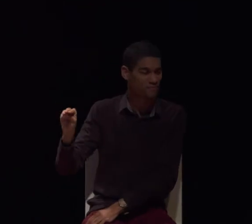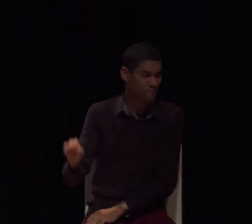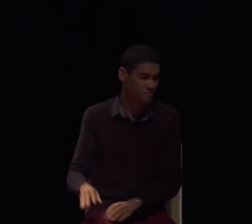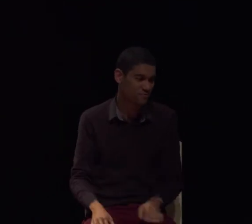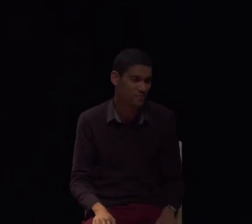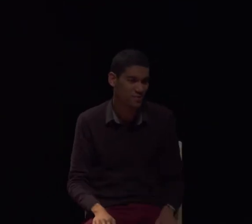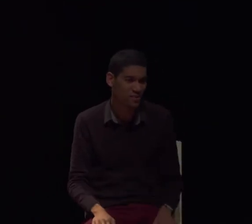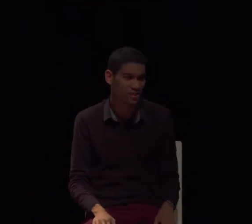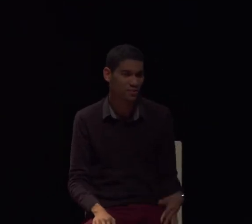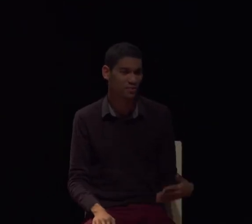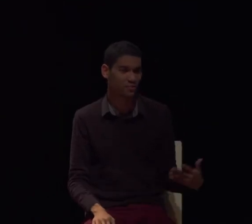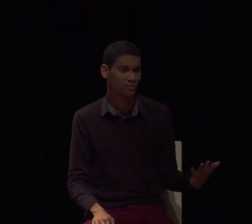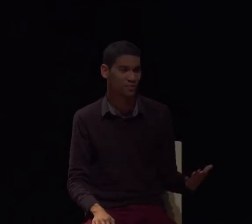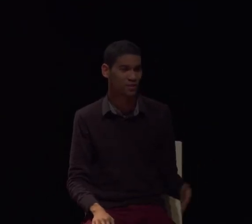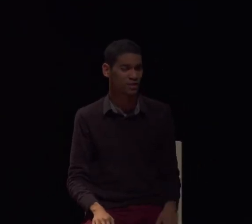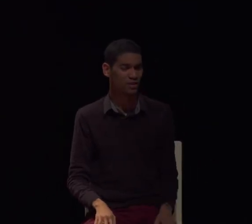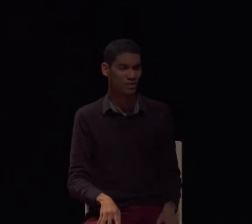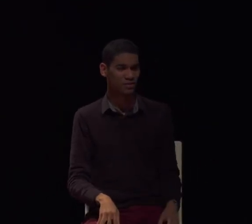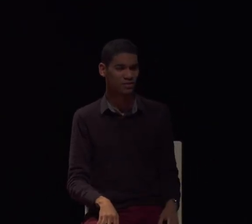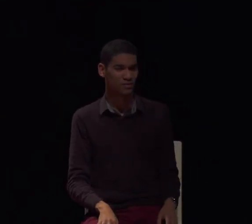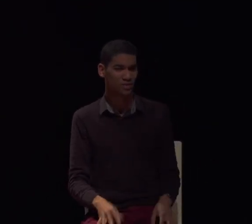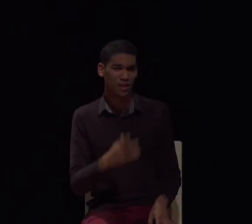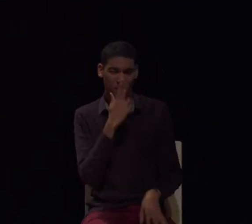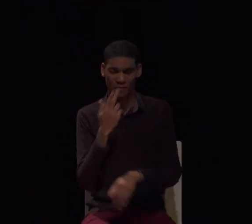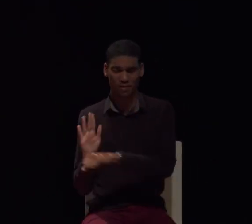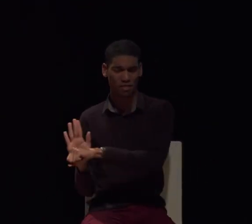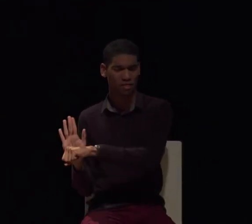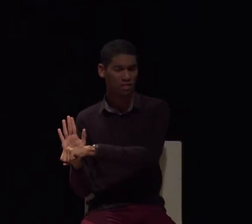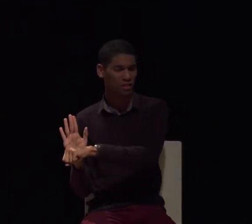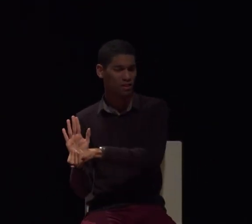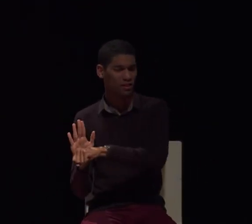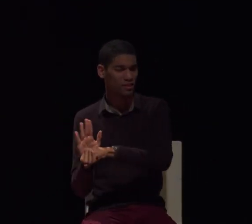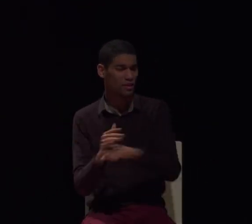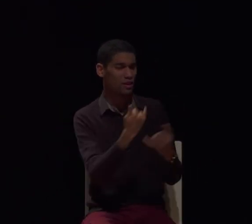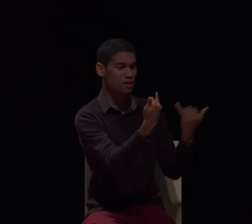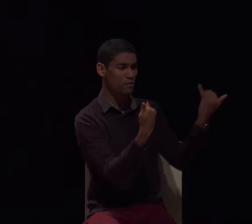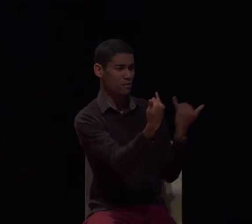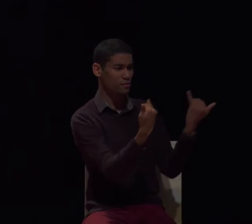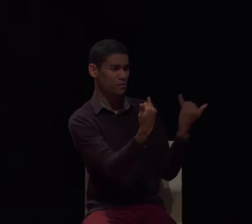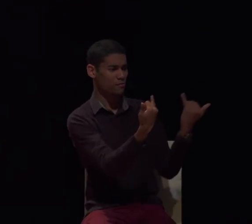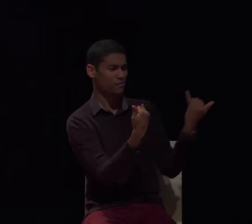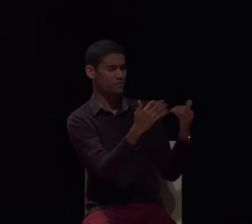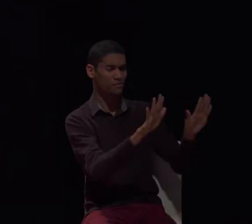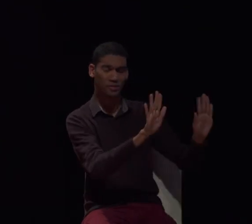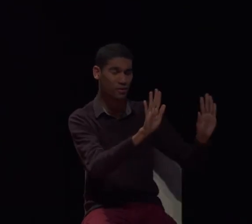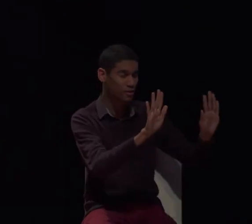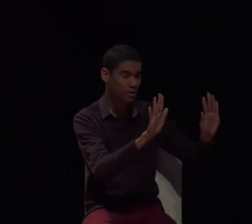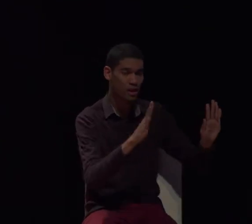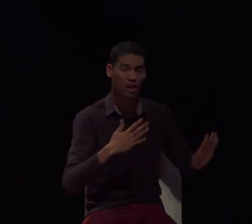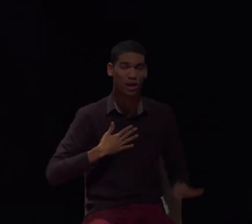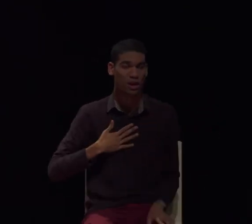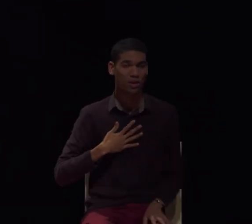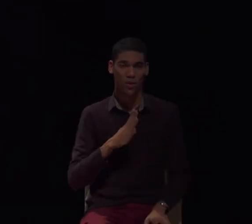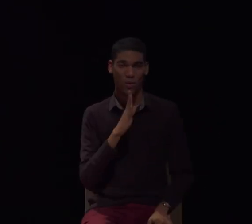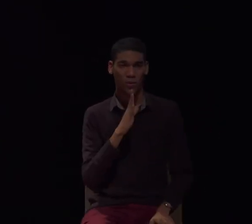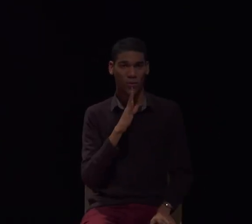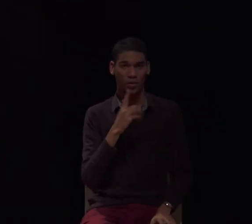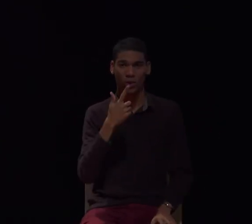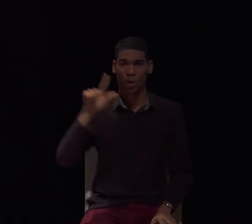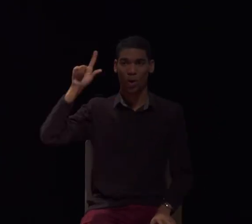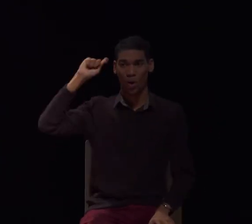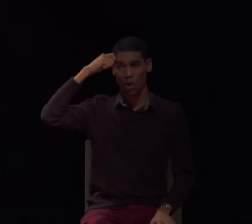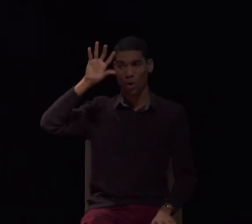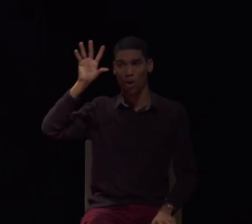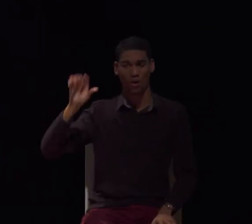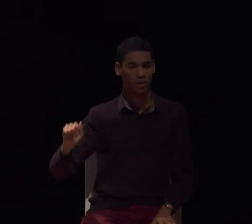foi essa a áfrica que me foi descrita não é essa a áfrica que eu conheço a áfrica que eu conheço é